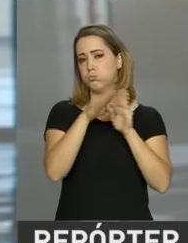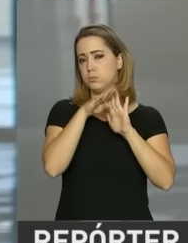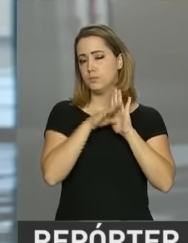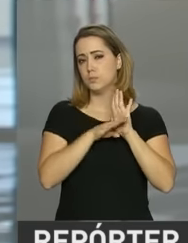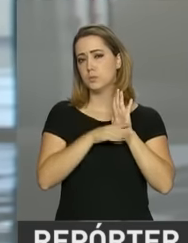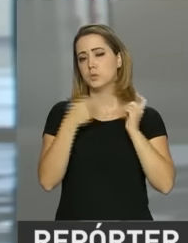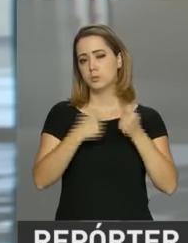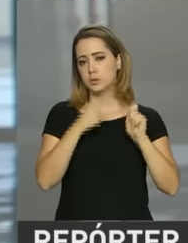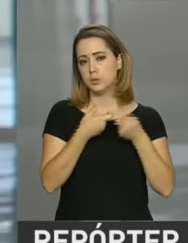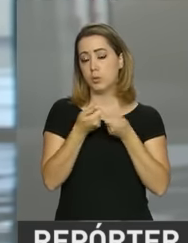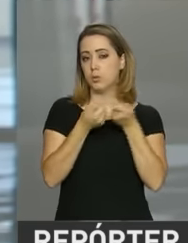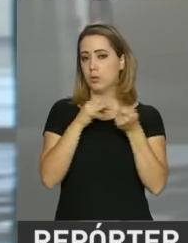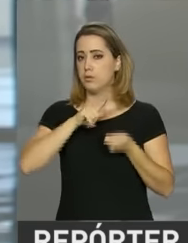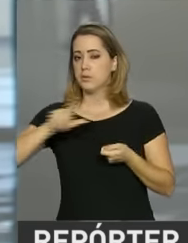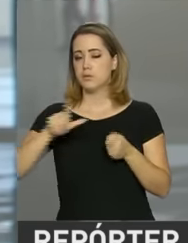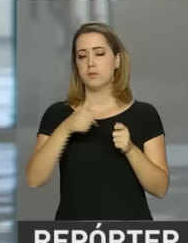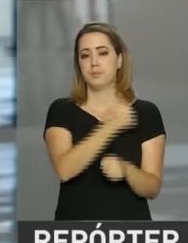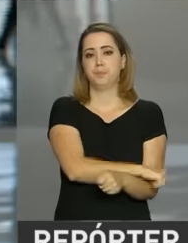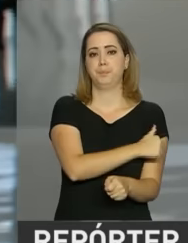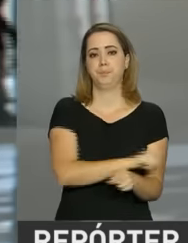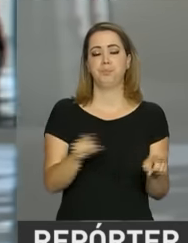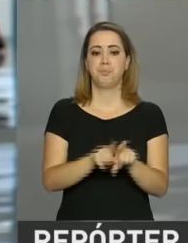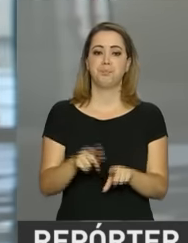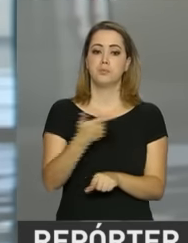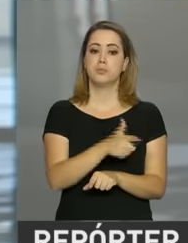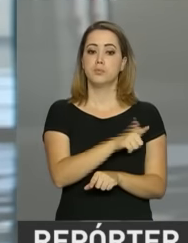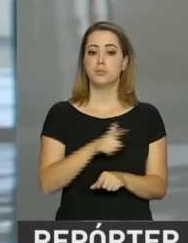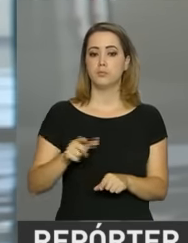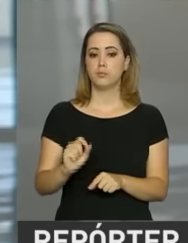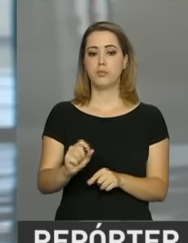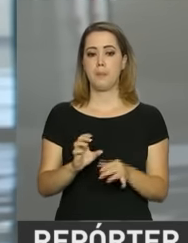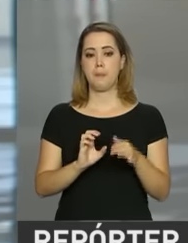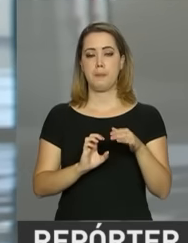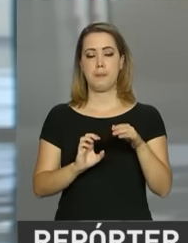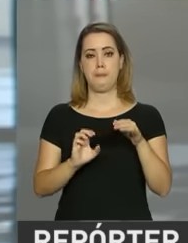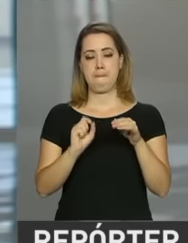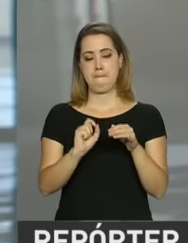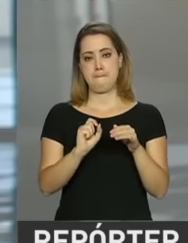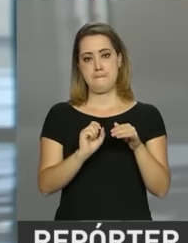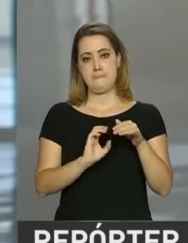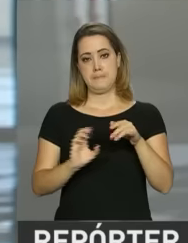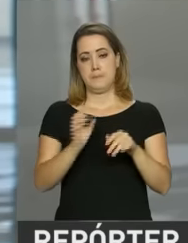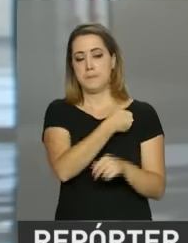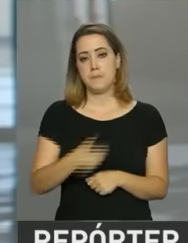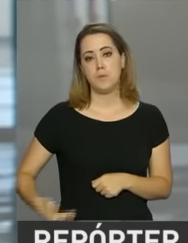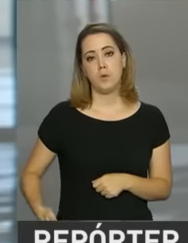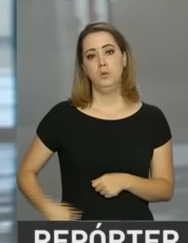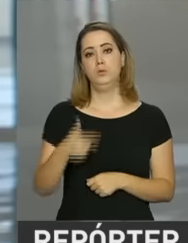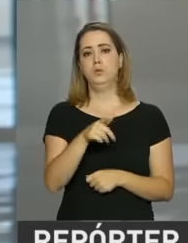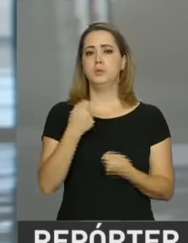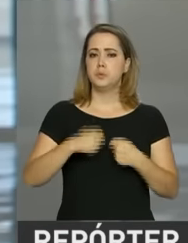Estado do Rio de Janeiro e também para outros estados que estejam em dificuldades financeiras a Assembleia do Estado do Rio de Janeiro